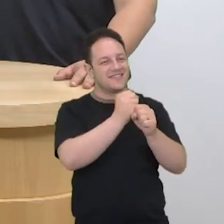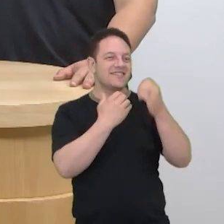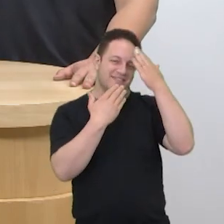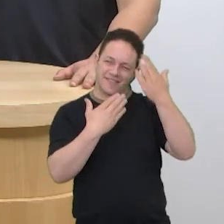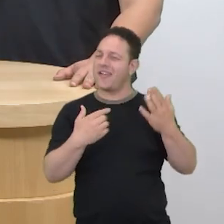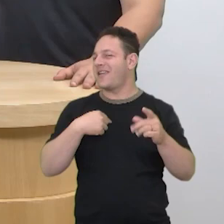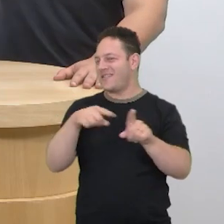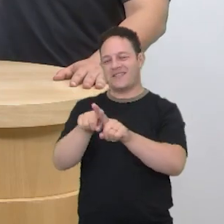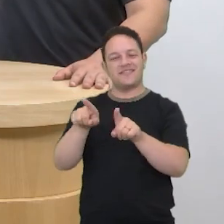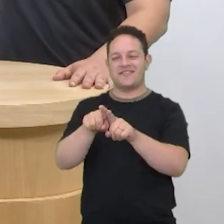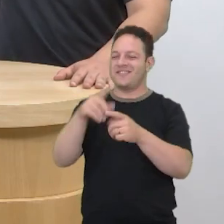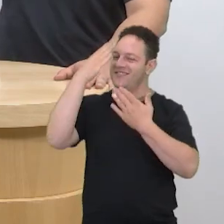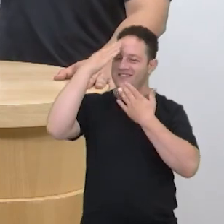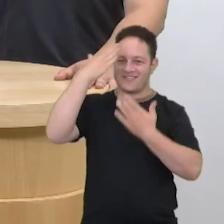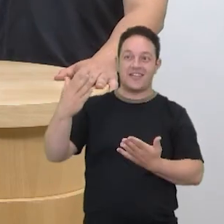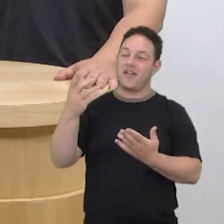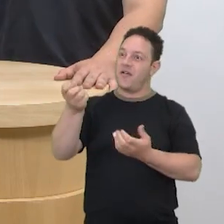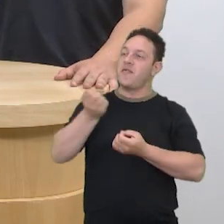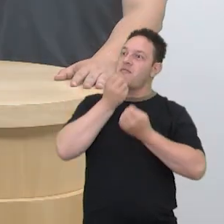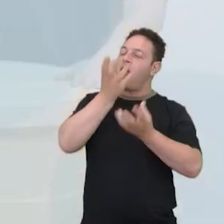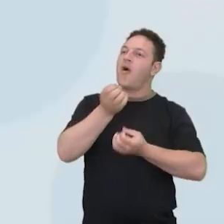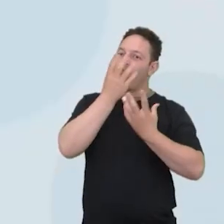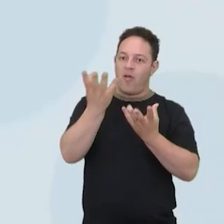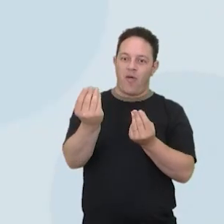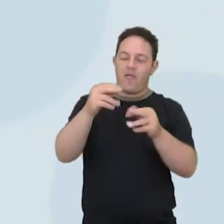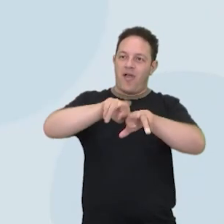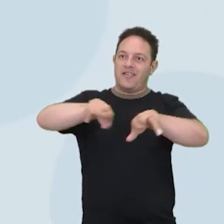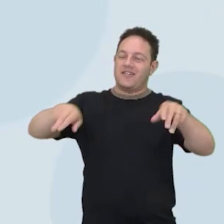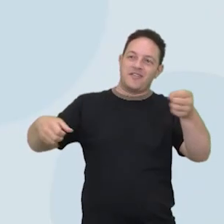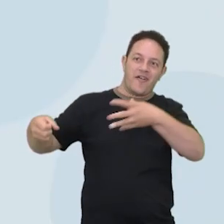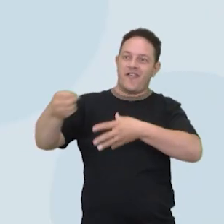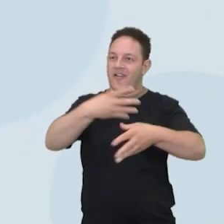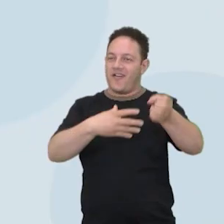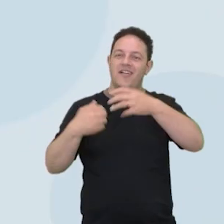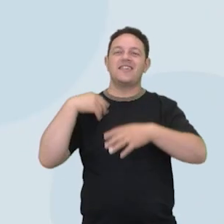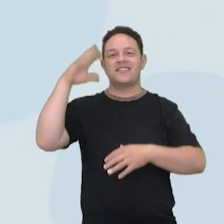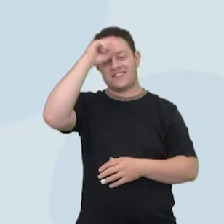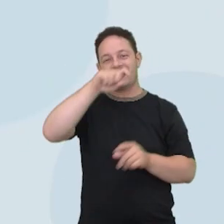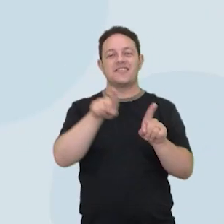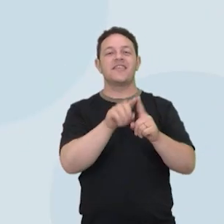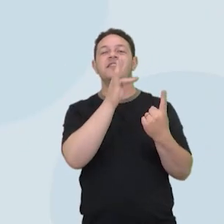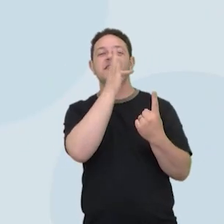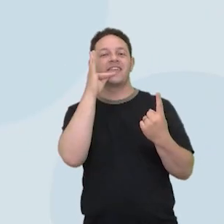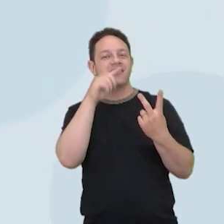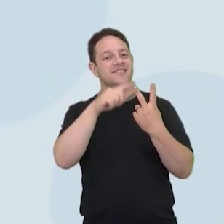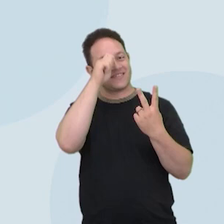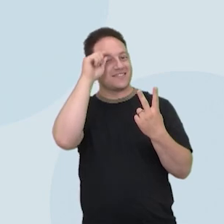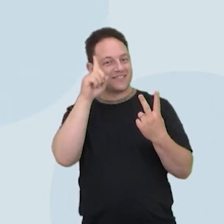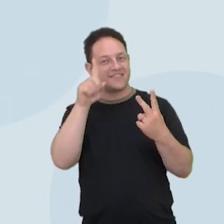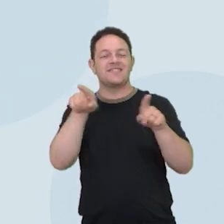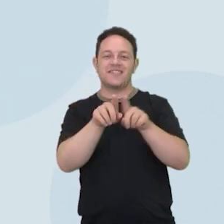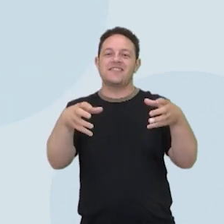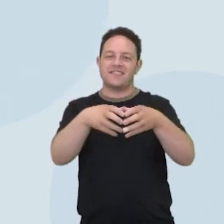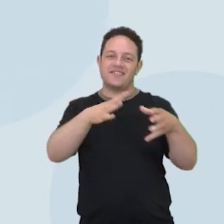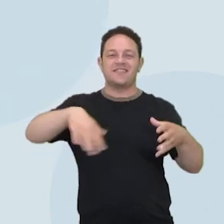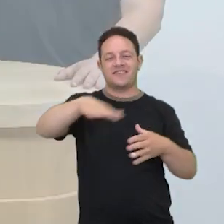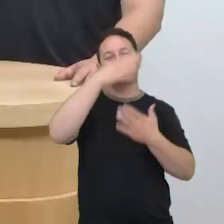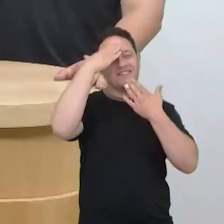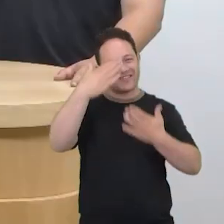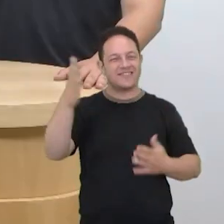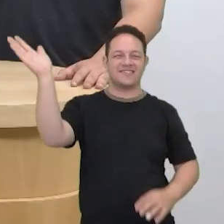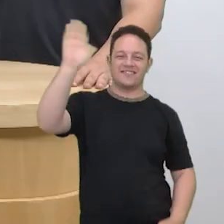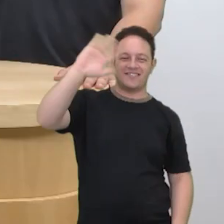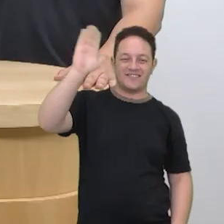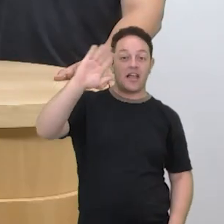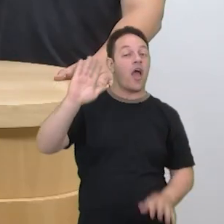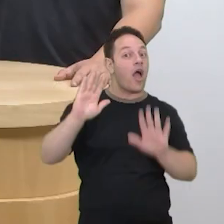que agradeço pela quantidade de informação. Muita coisa nova eu aprendi hoje. Ao Felipe, a Amanda e todos do estúdio aqui. Até mais,